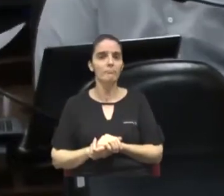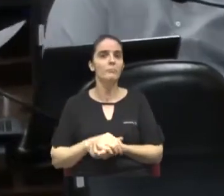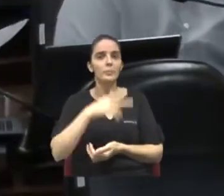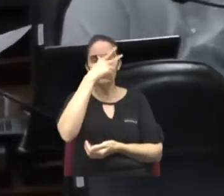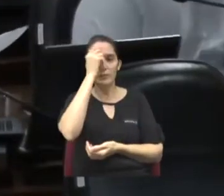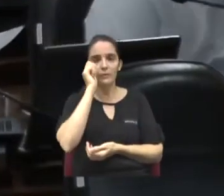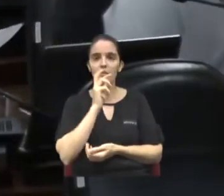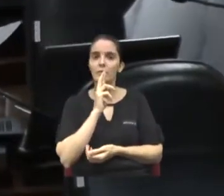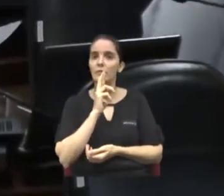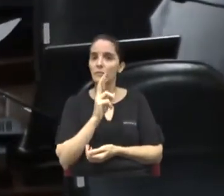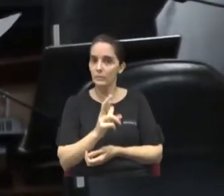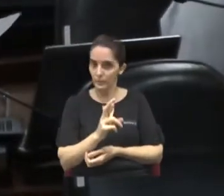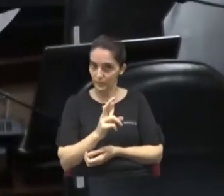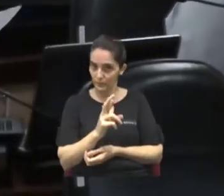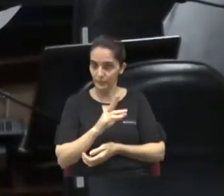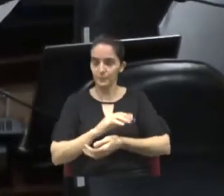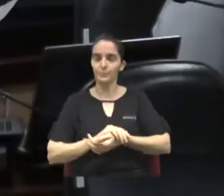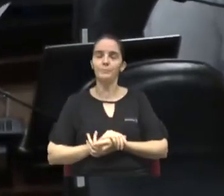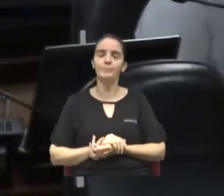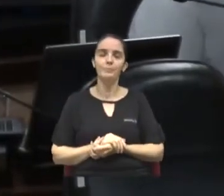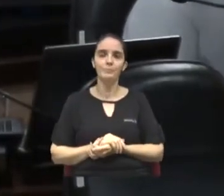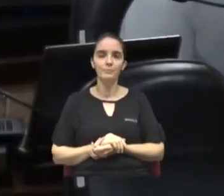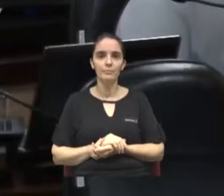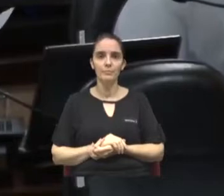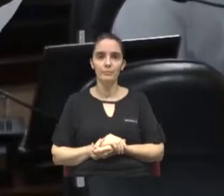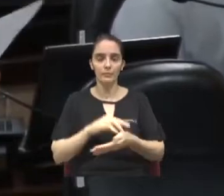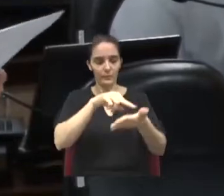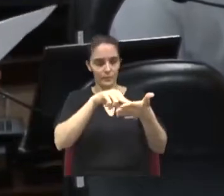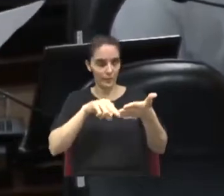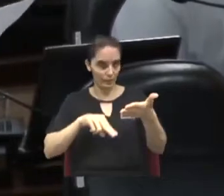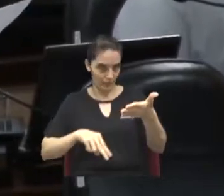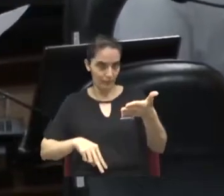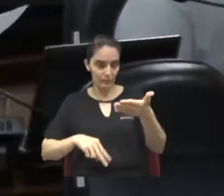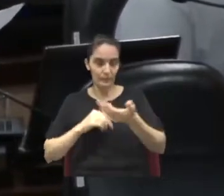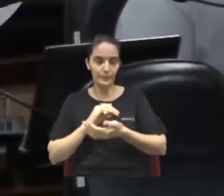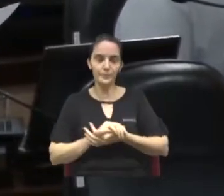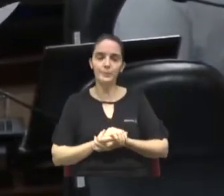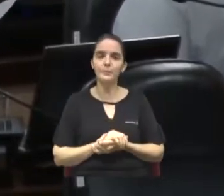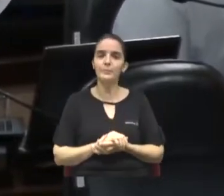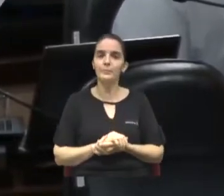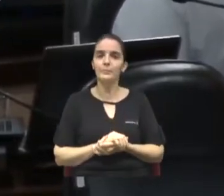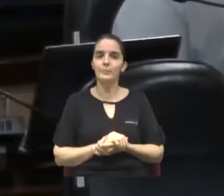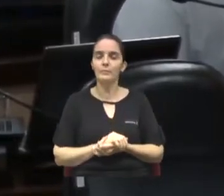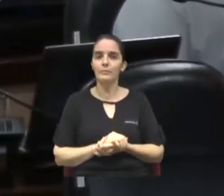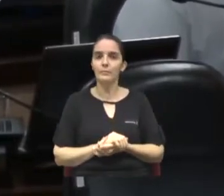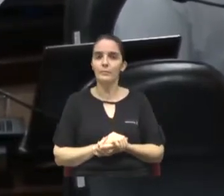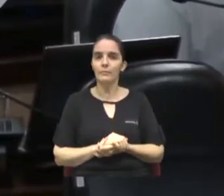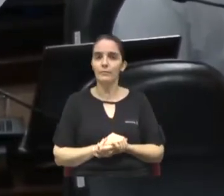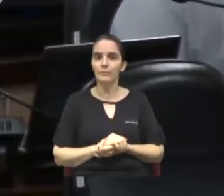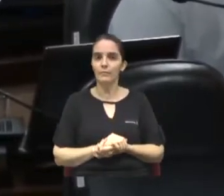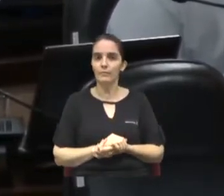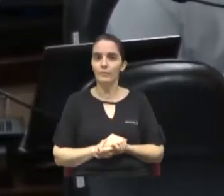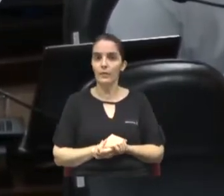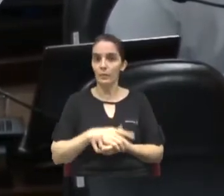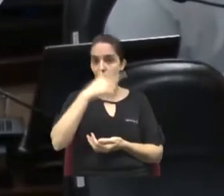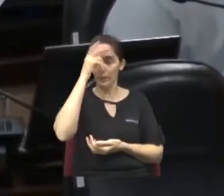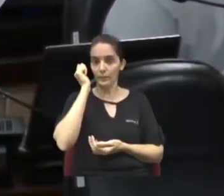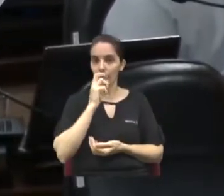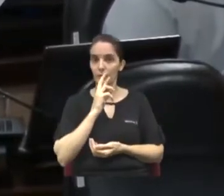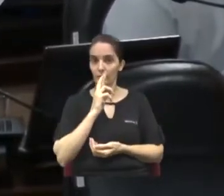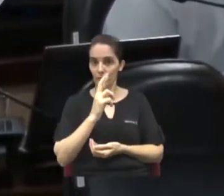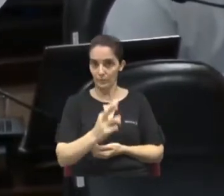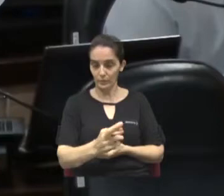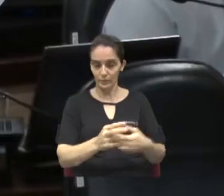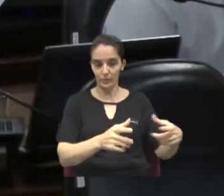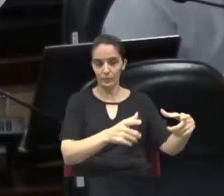resposta, vereador, é a seguinte. Eu vou ler parte da resposta. Informamos que a estação de